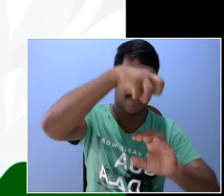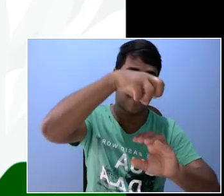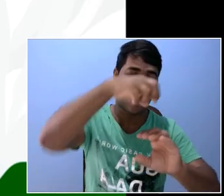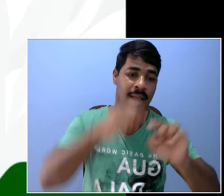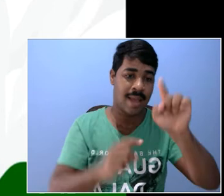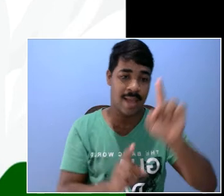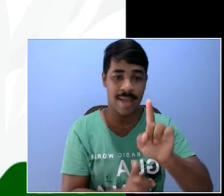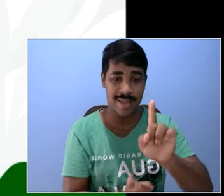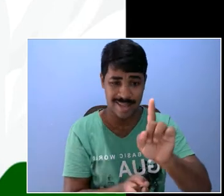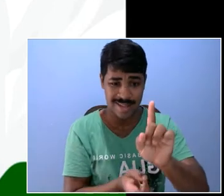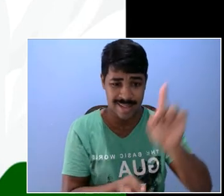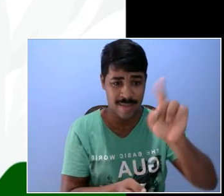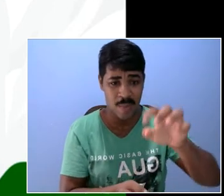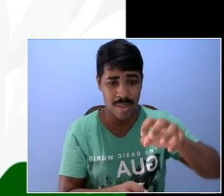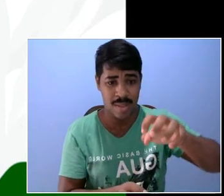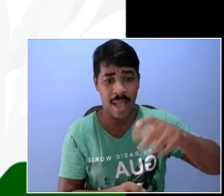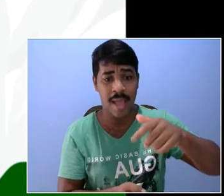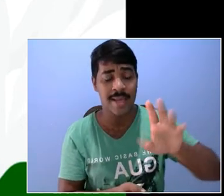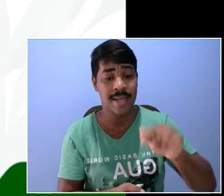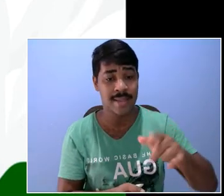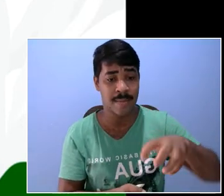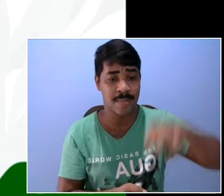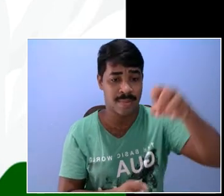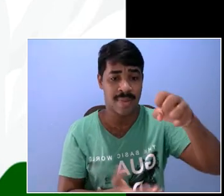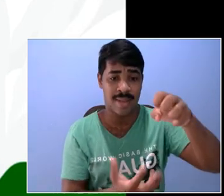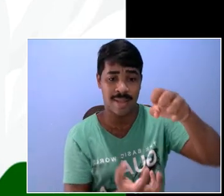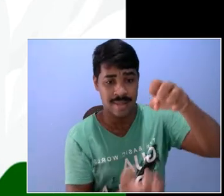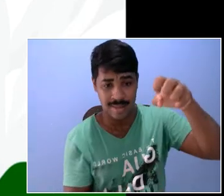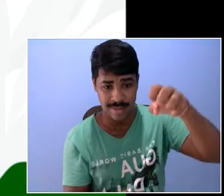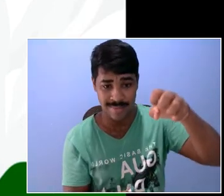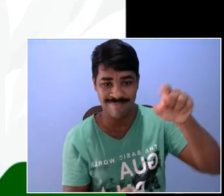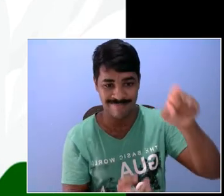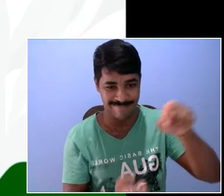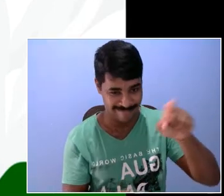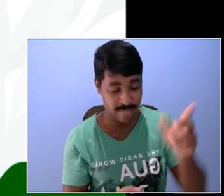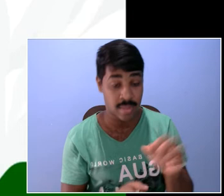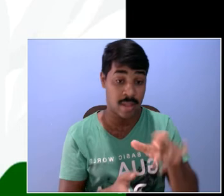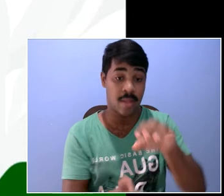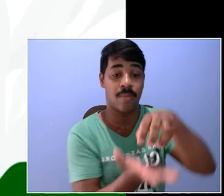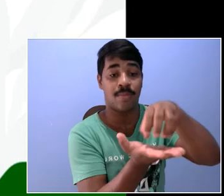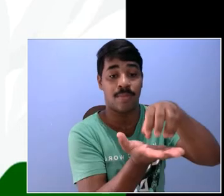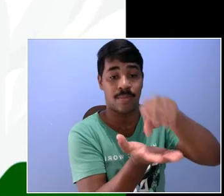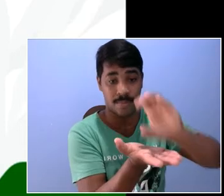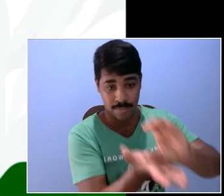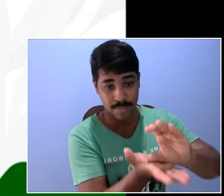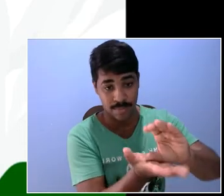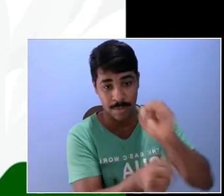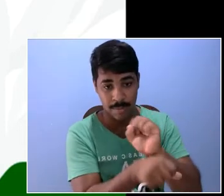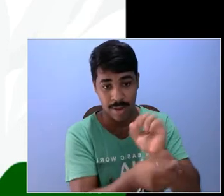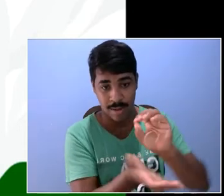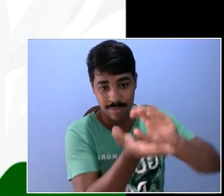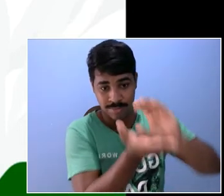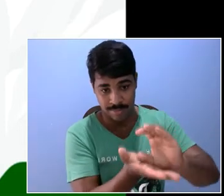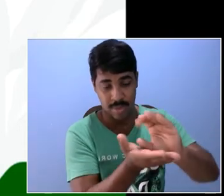se eu aplico uma força aqui muito qualquer, externa, de modo que ele vença o atrito estático, por exemplo, esse corpo aí